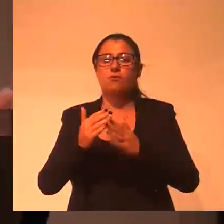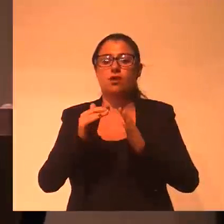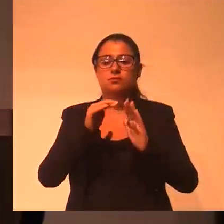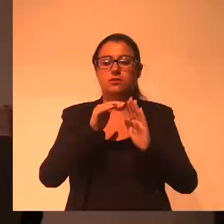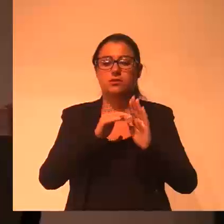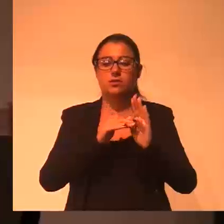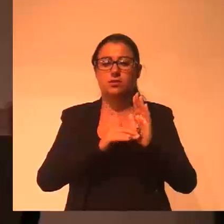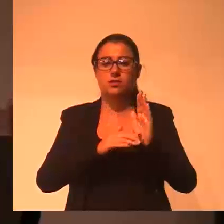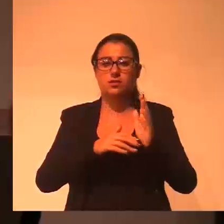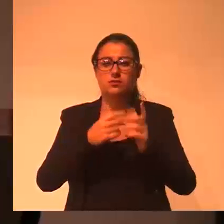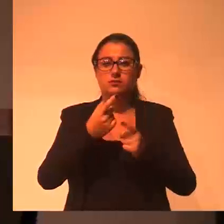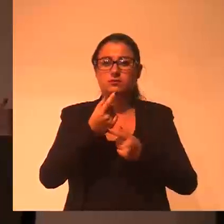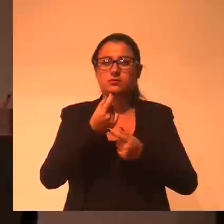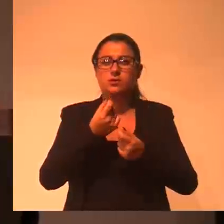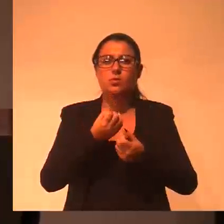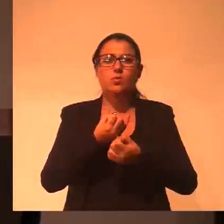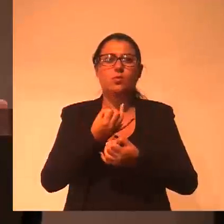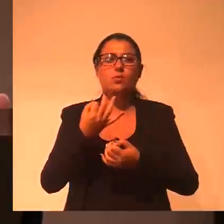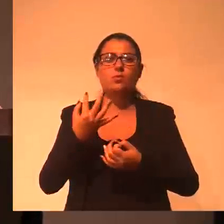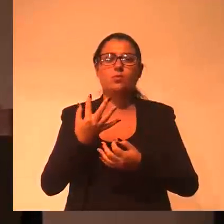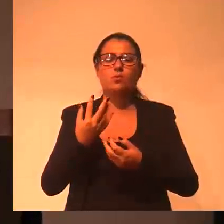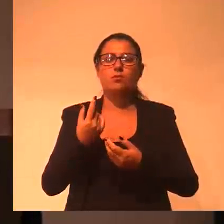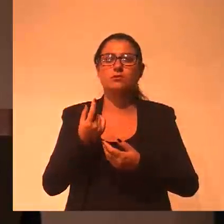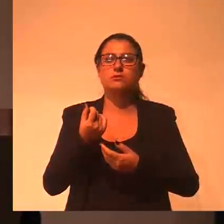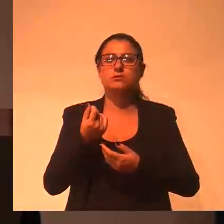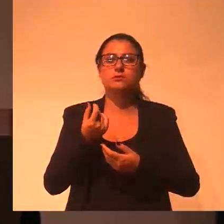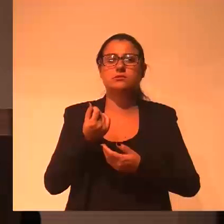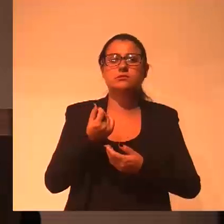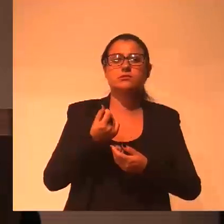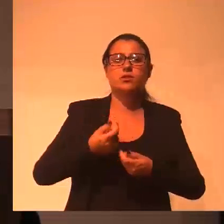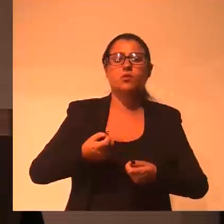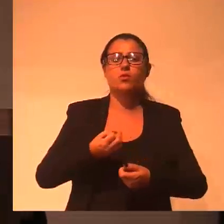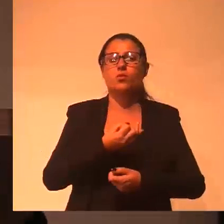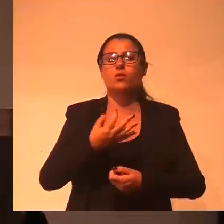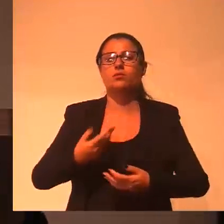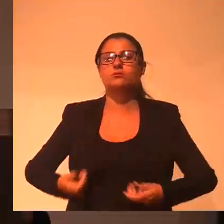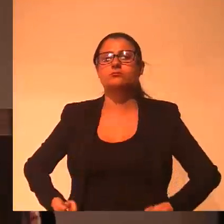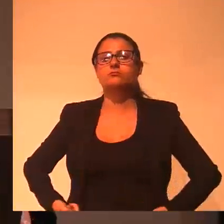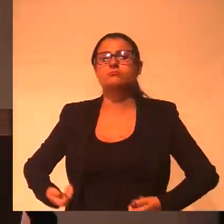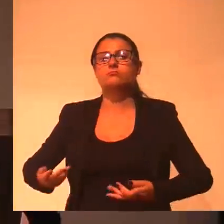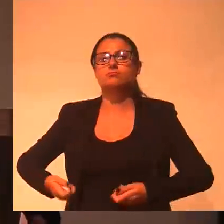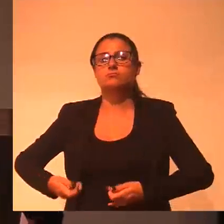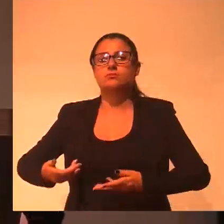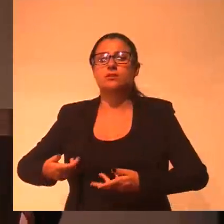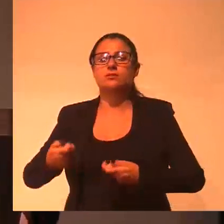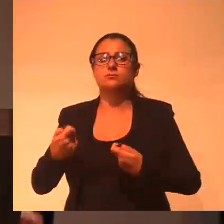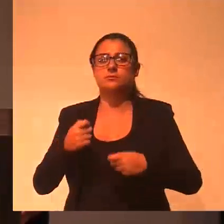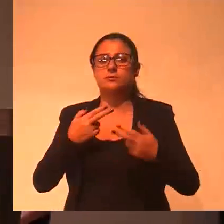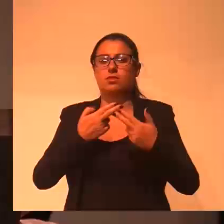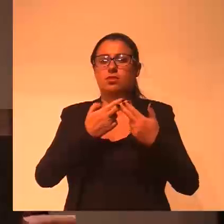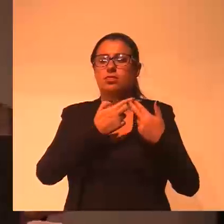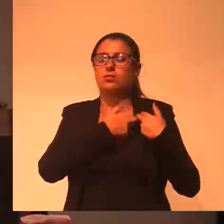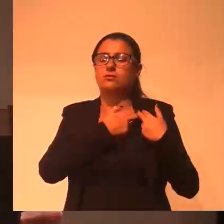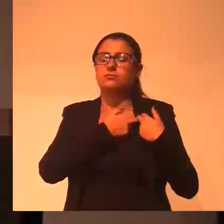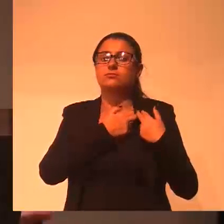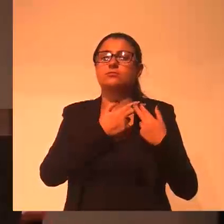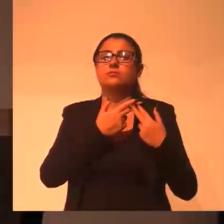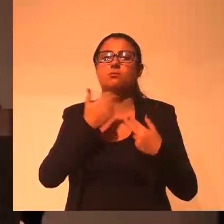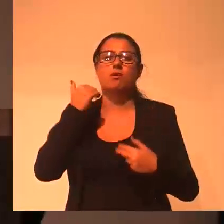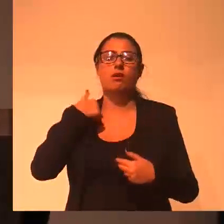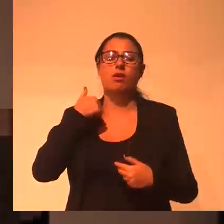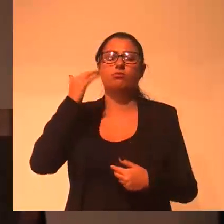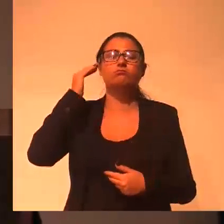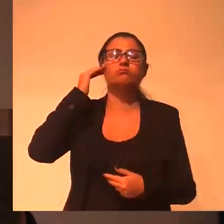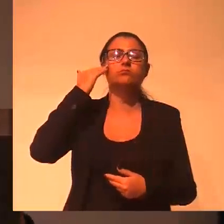a receita, né, o quanto você estima de receita e aquilo que você vai gastar, ela precisa ter uma corresponsabilidade. Porque, no meu modo de entender,